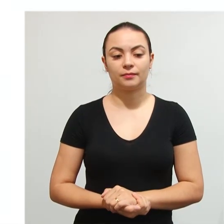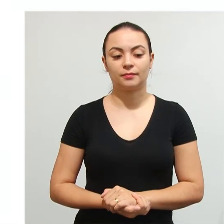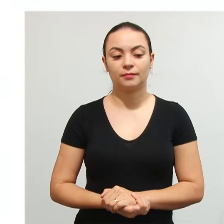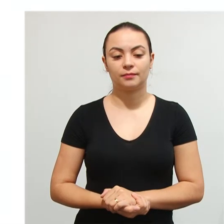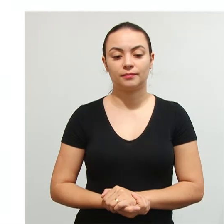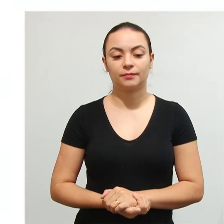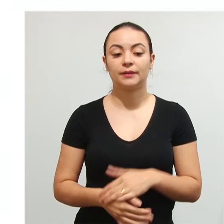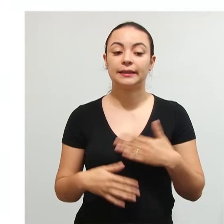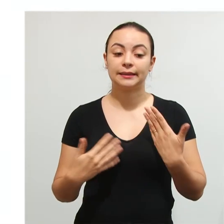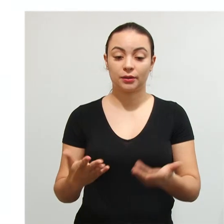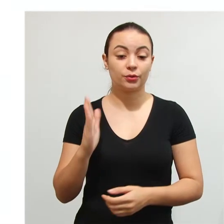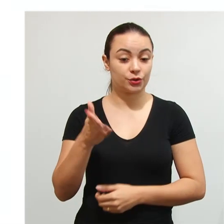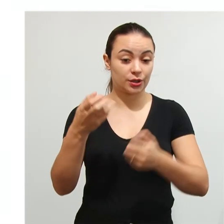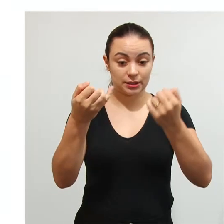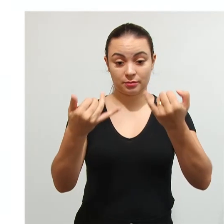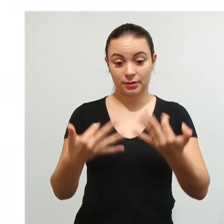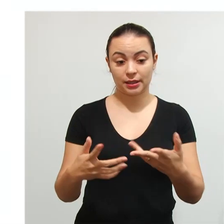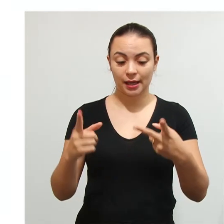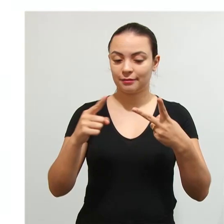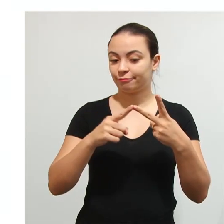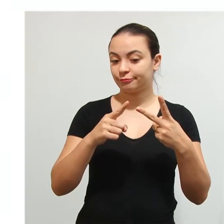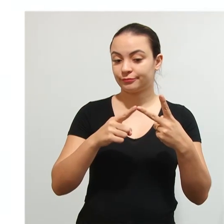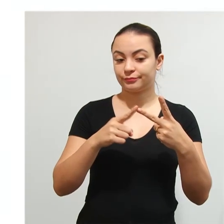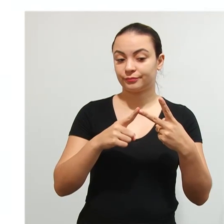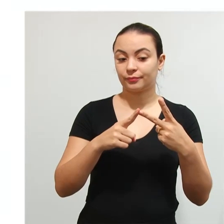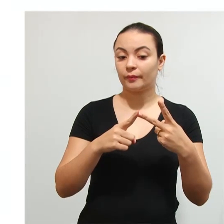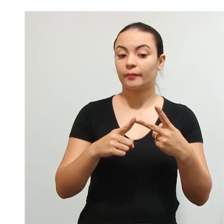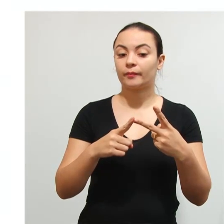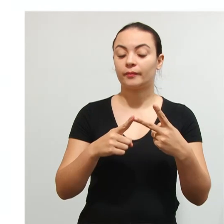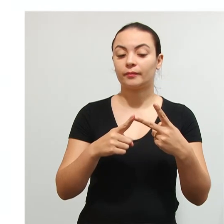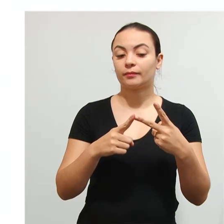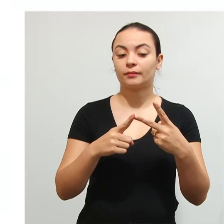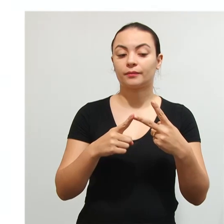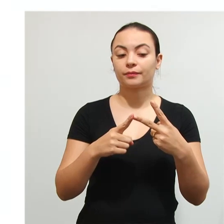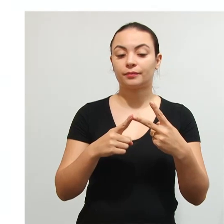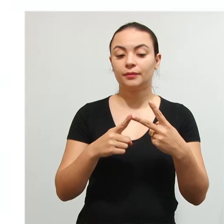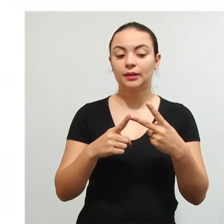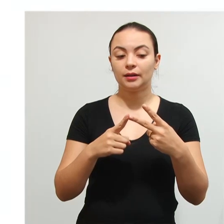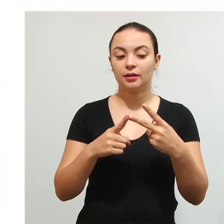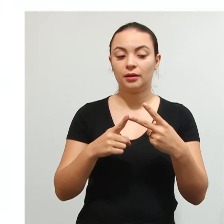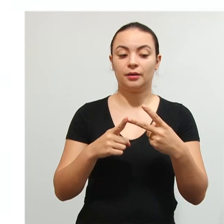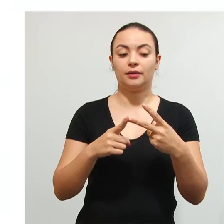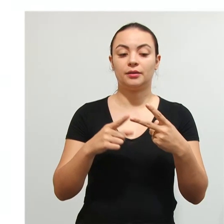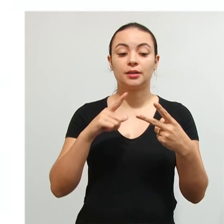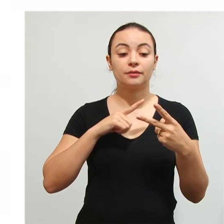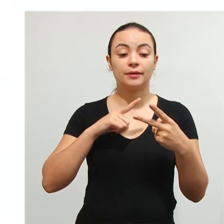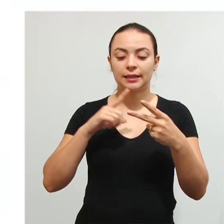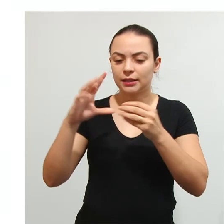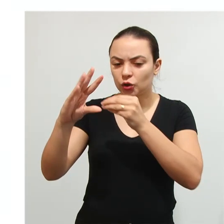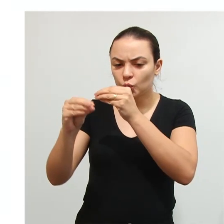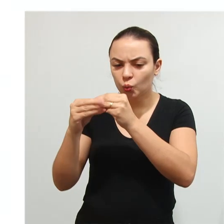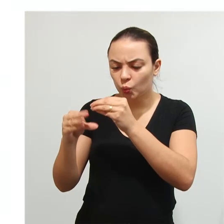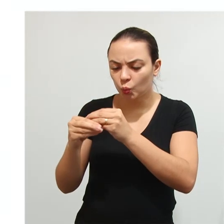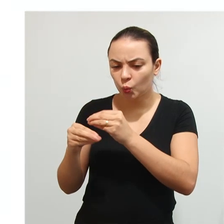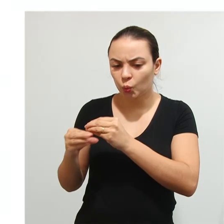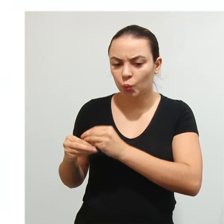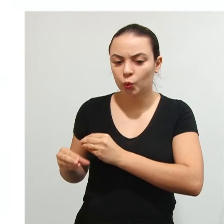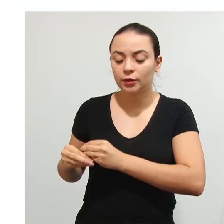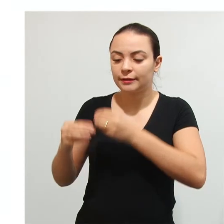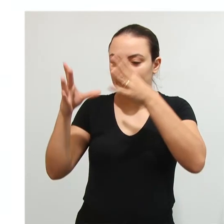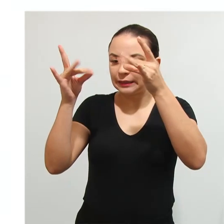Então como foi dito a taxa efetiva é aquela que inclui esses acrésimos todos esses acrésimos contratuais e demais